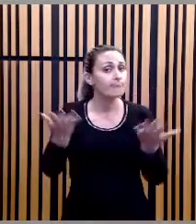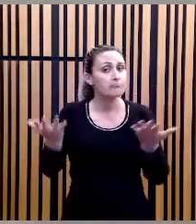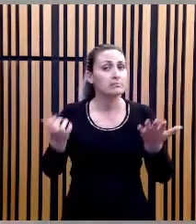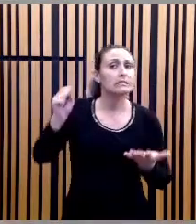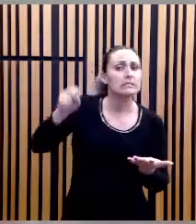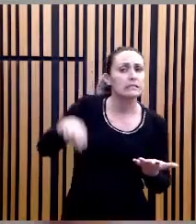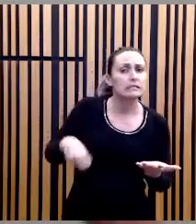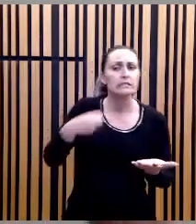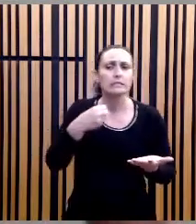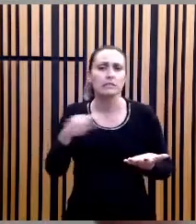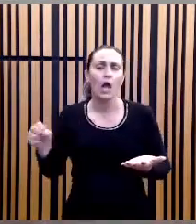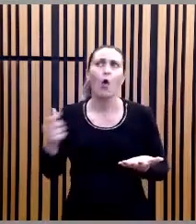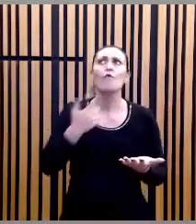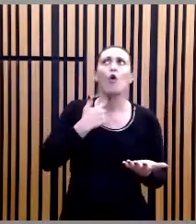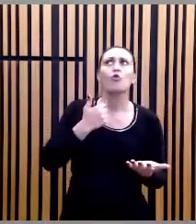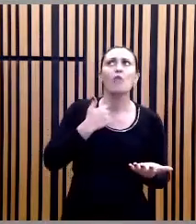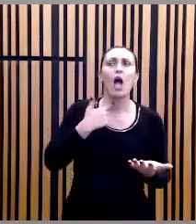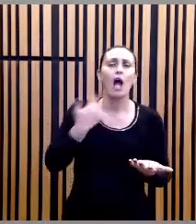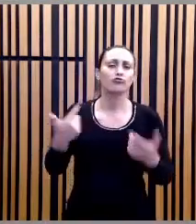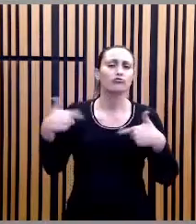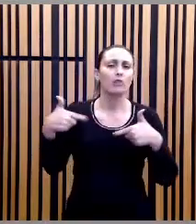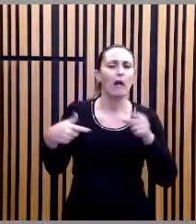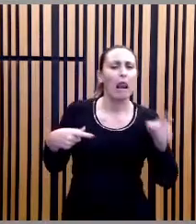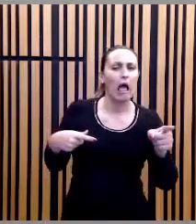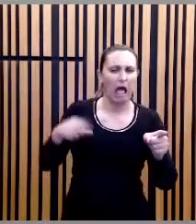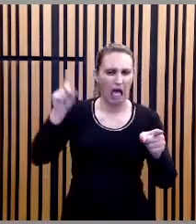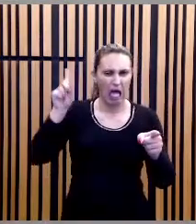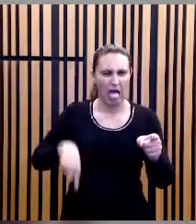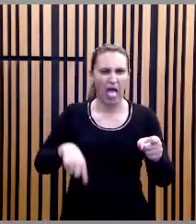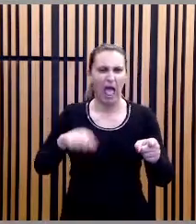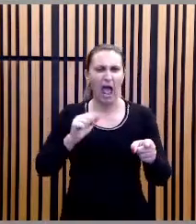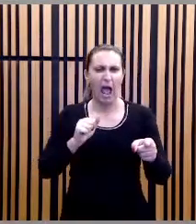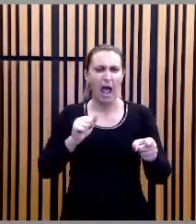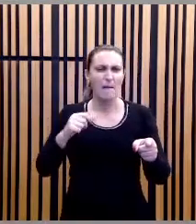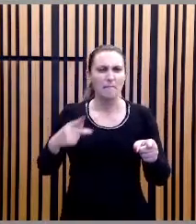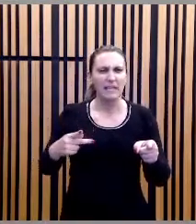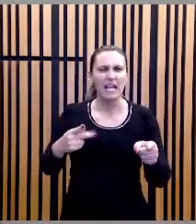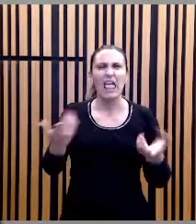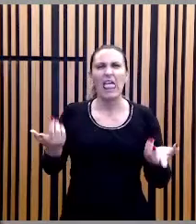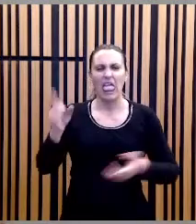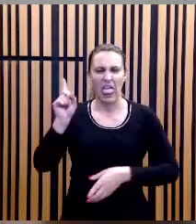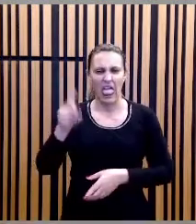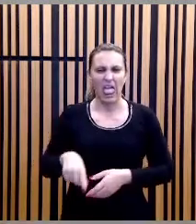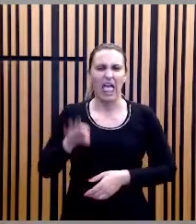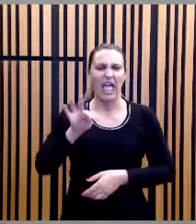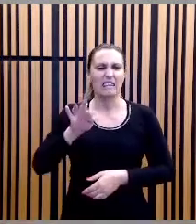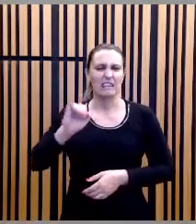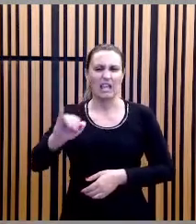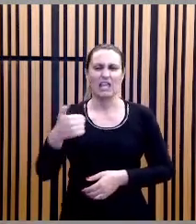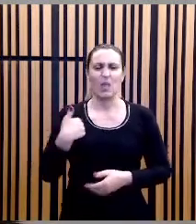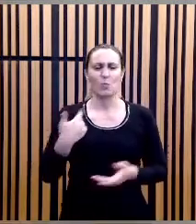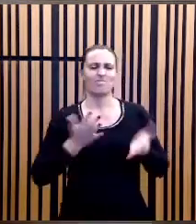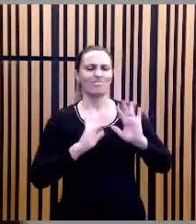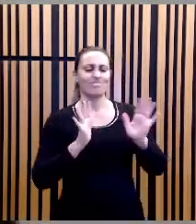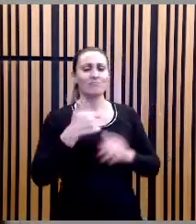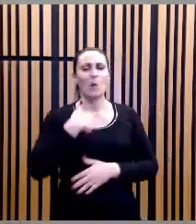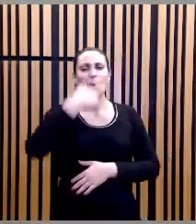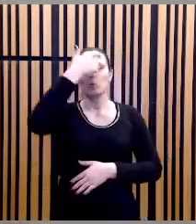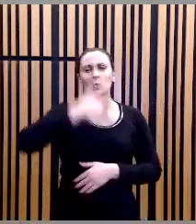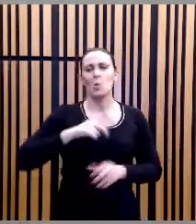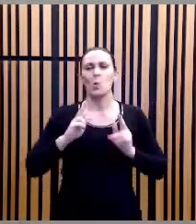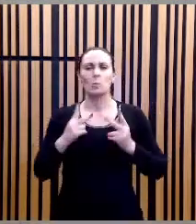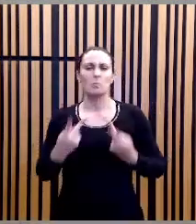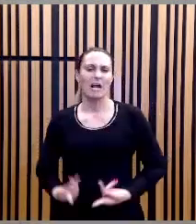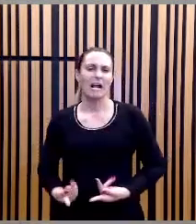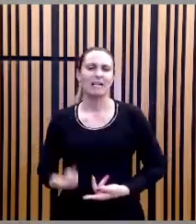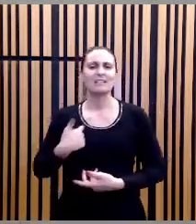Sim, não. Ah, mas a SAP é software, né? É TI. Eu não vou me encaixar lá porque eu sou das humanas, ou eu penso em fazer